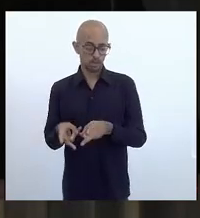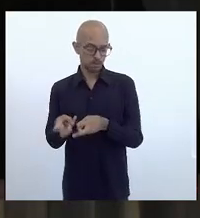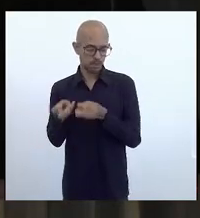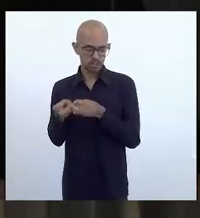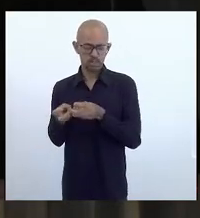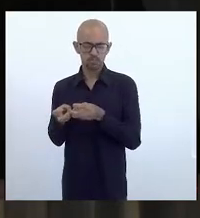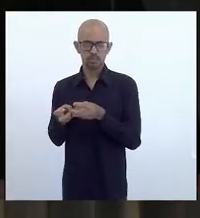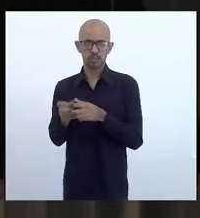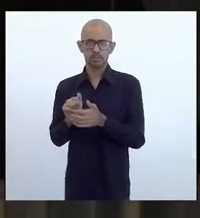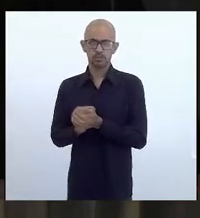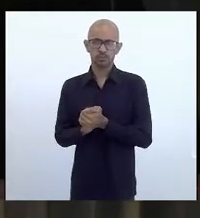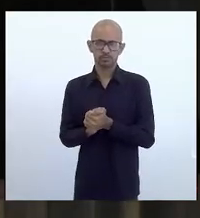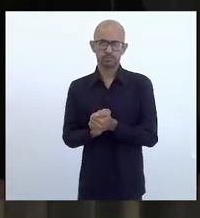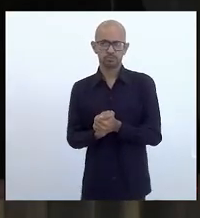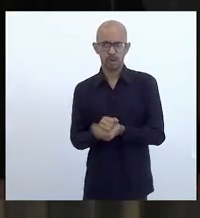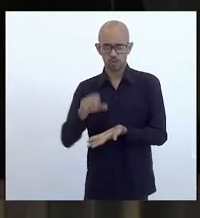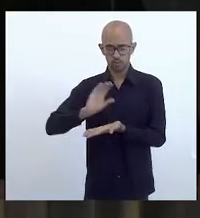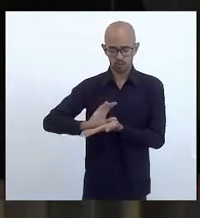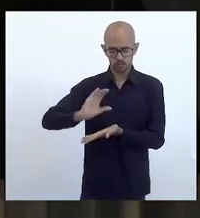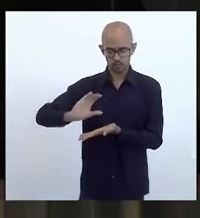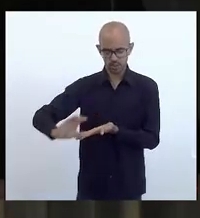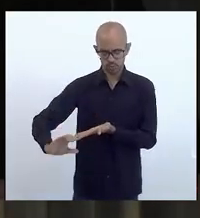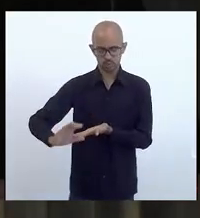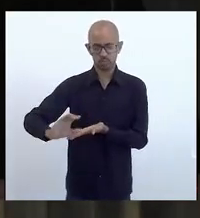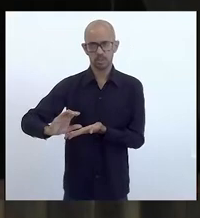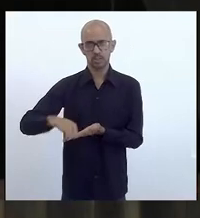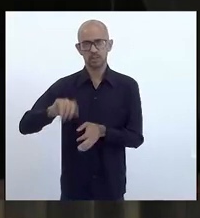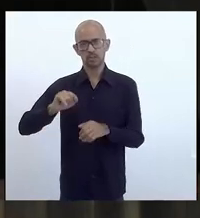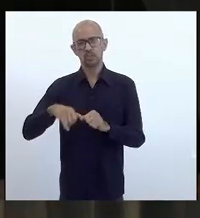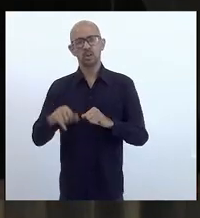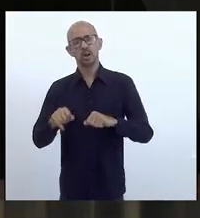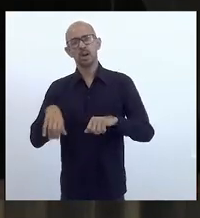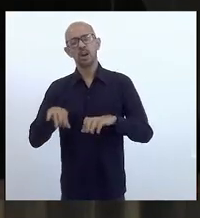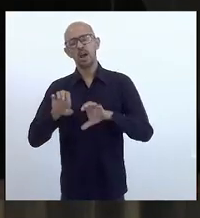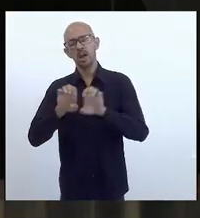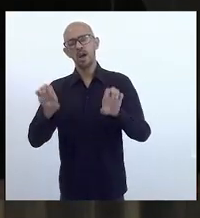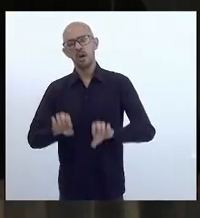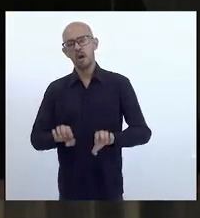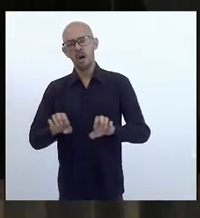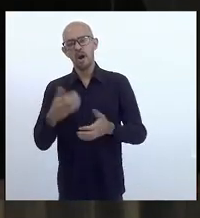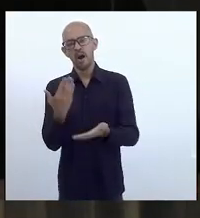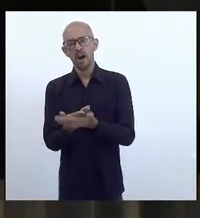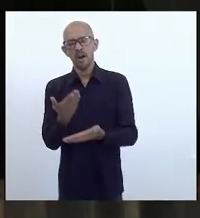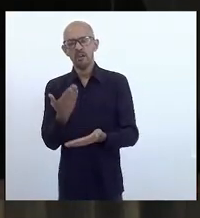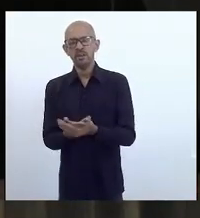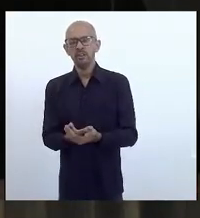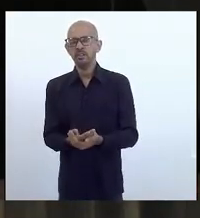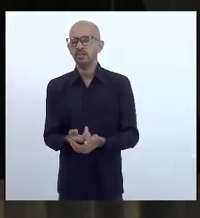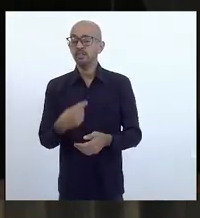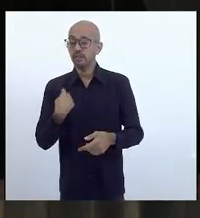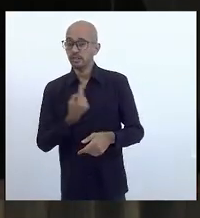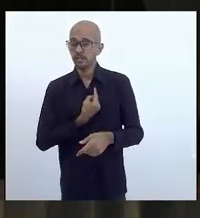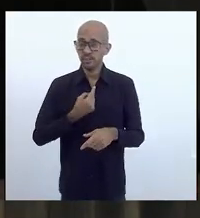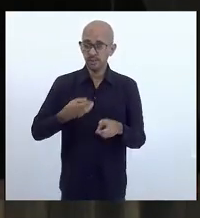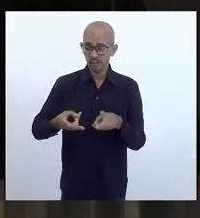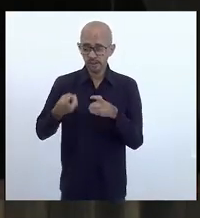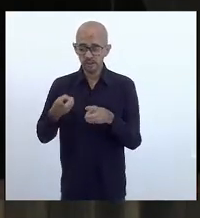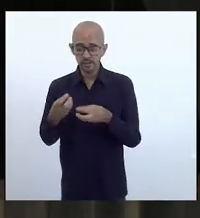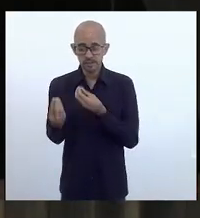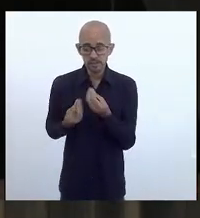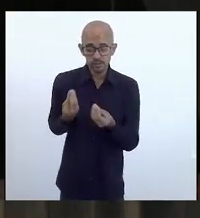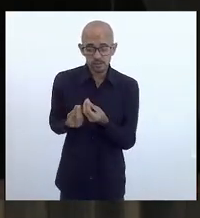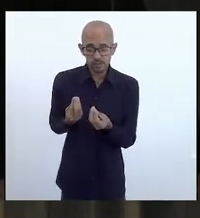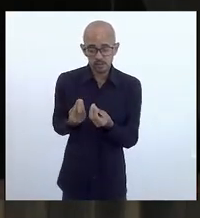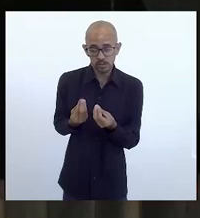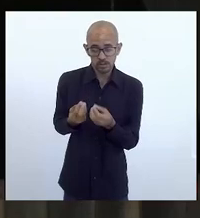para o investimento na infraestrutura das escolas, porque nós percebemos o quanto a pandemia